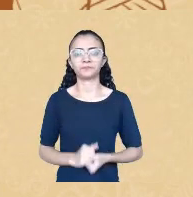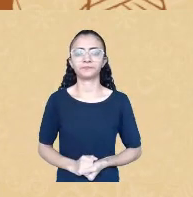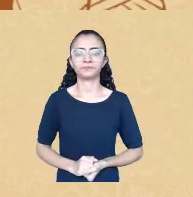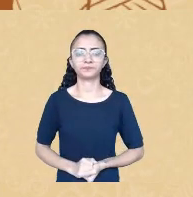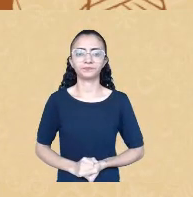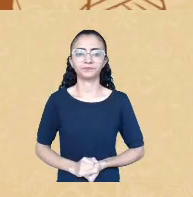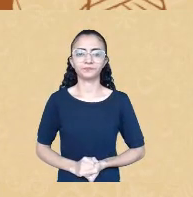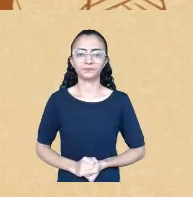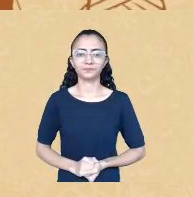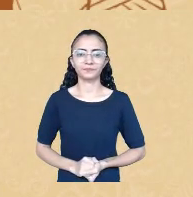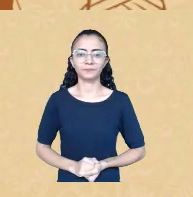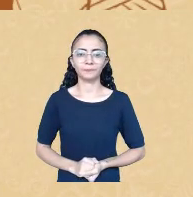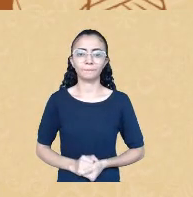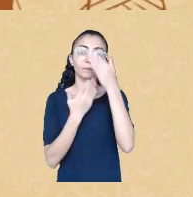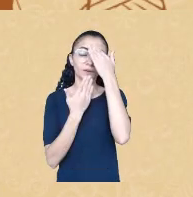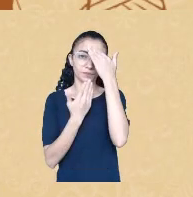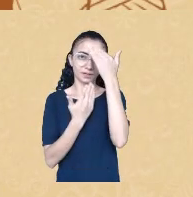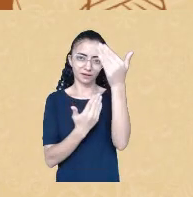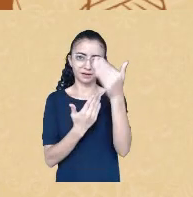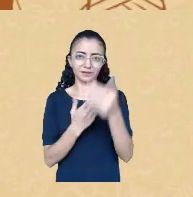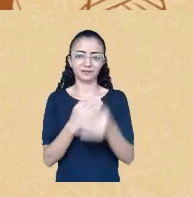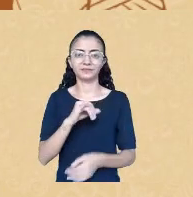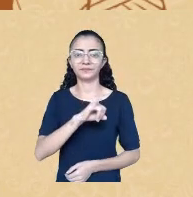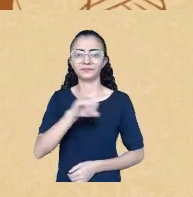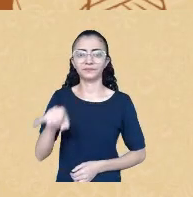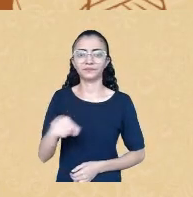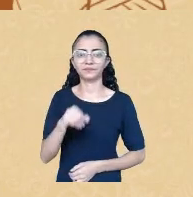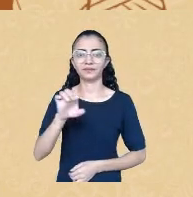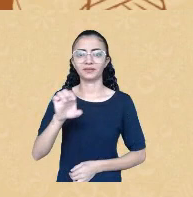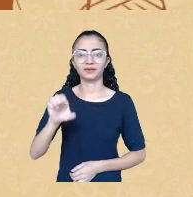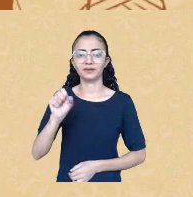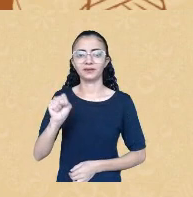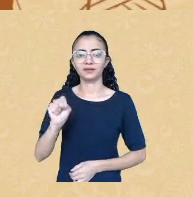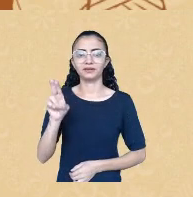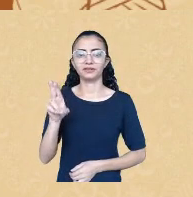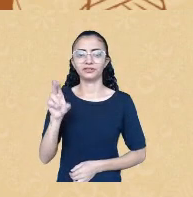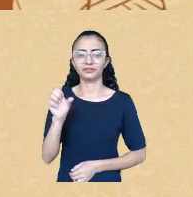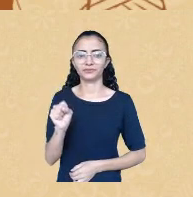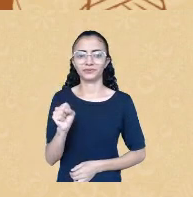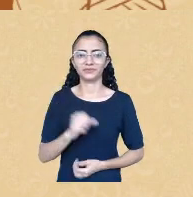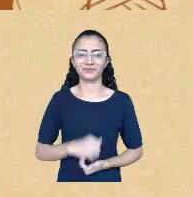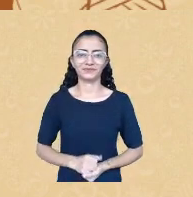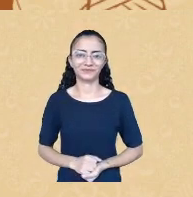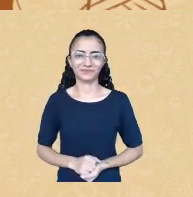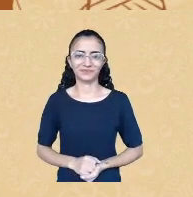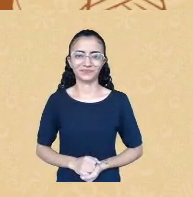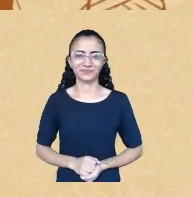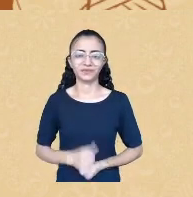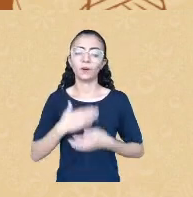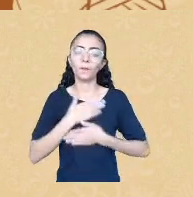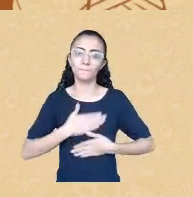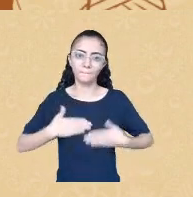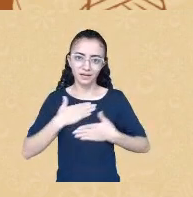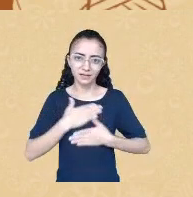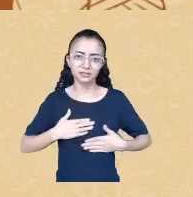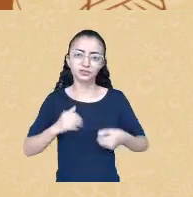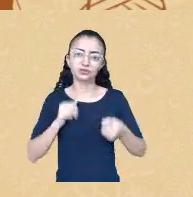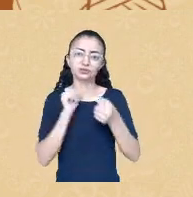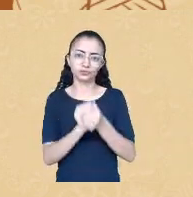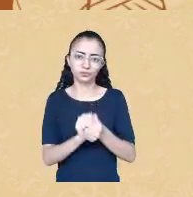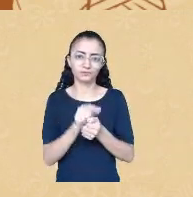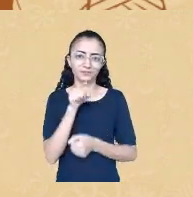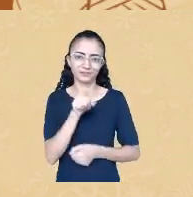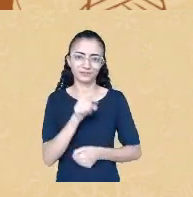Obrigada, Jesus. Minha ídola, Jesus, gente. Nossa, né? Muito, muito prazer ter você conosco sempre, viu? Prazer todo